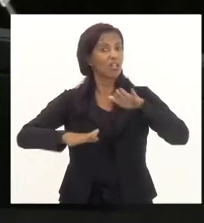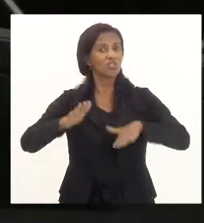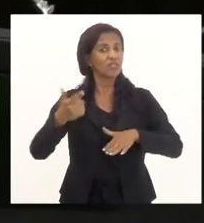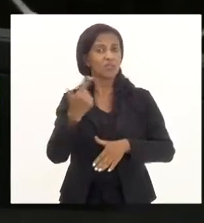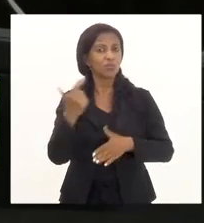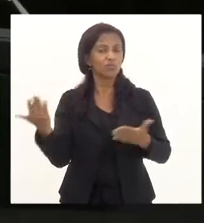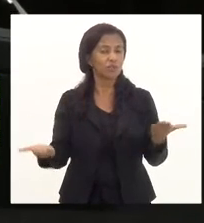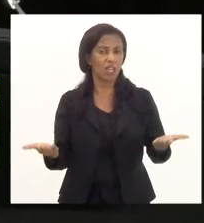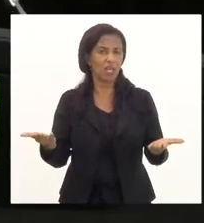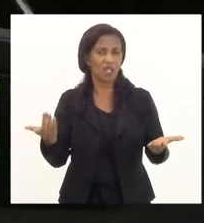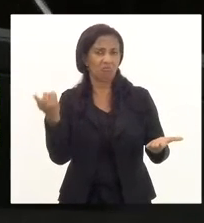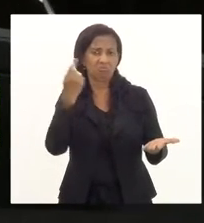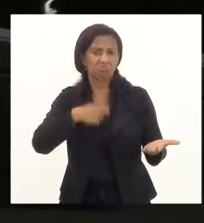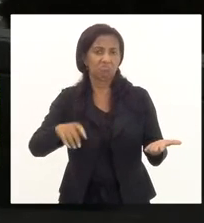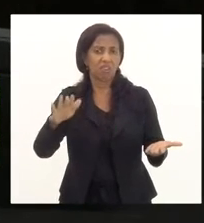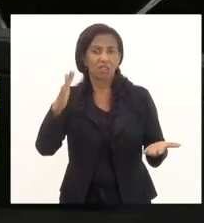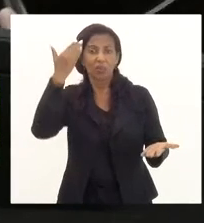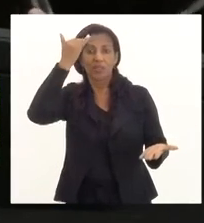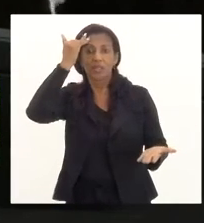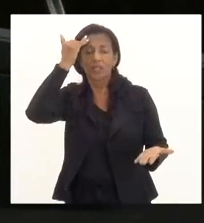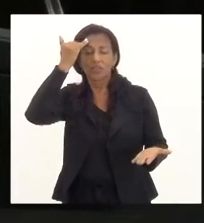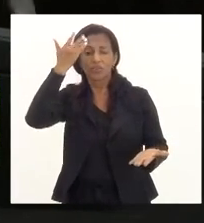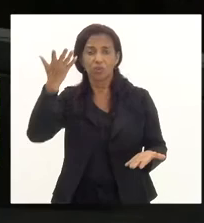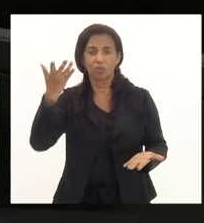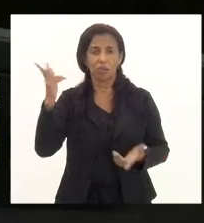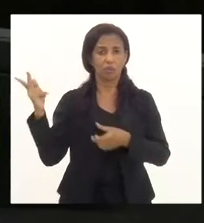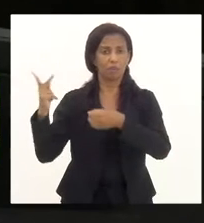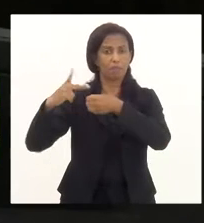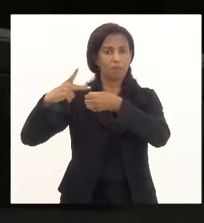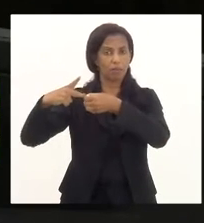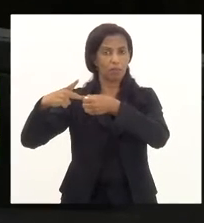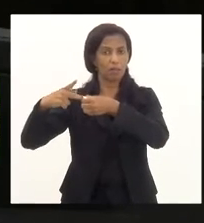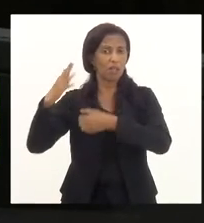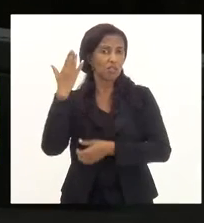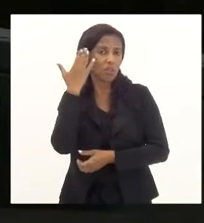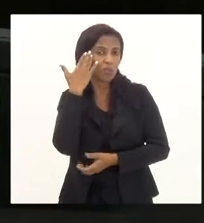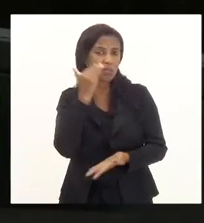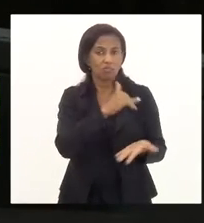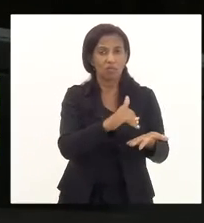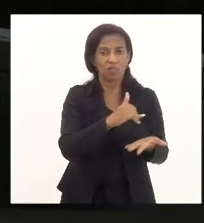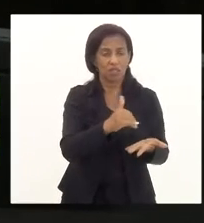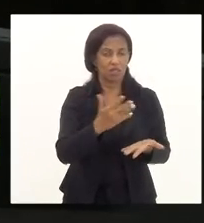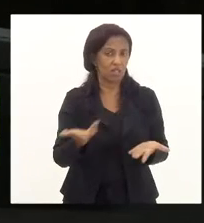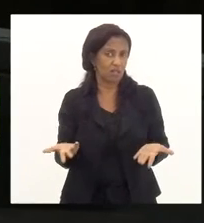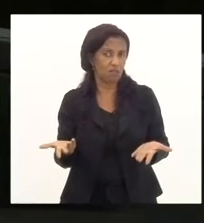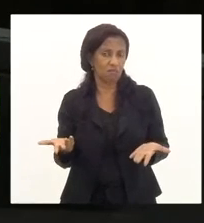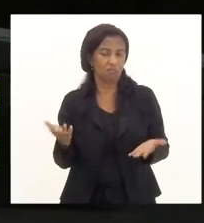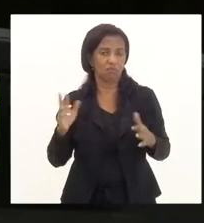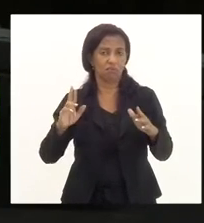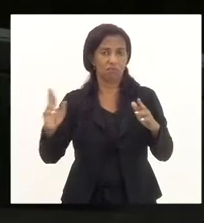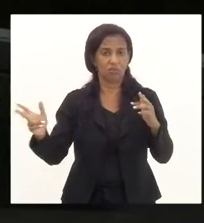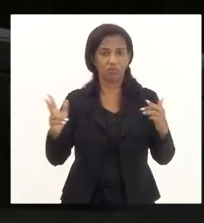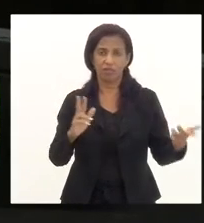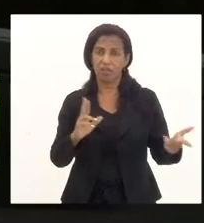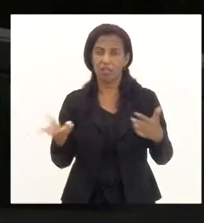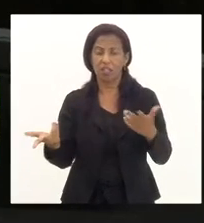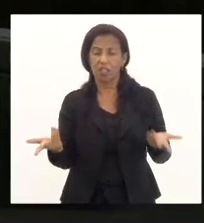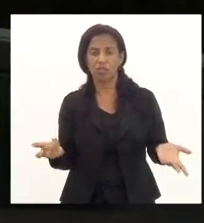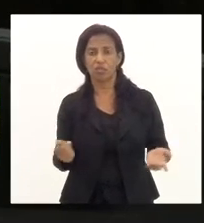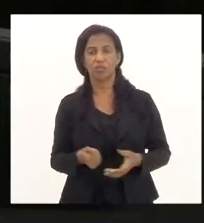não necessariamente o entendimento da Petrobras é o entendimento da secretaria então é